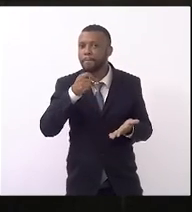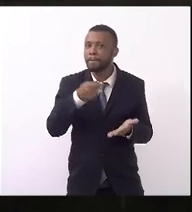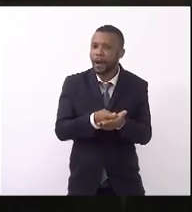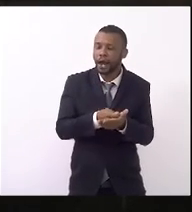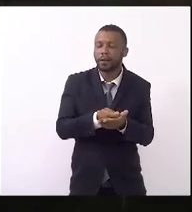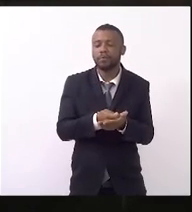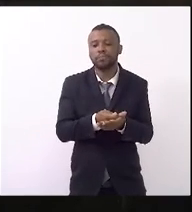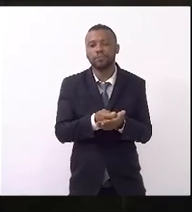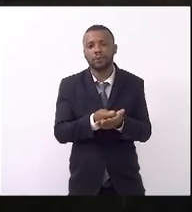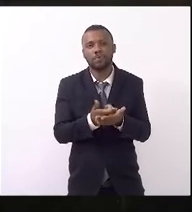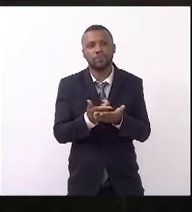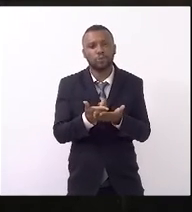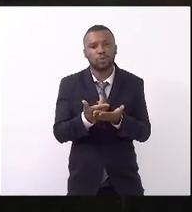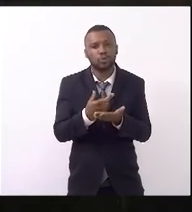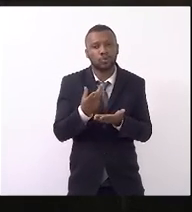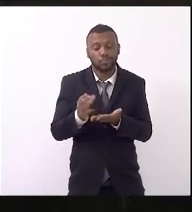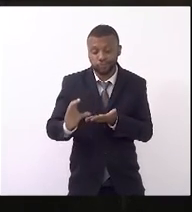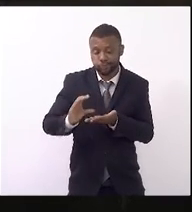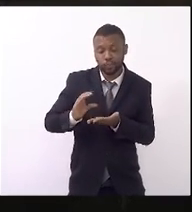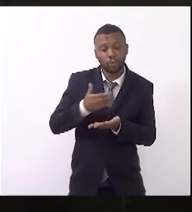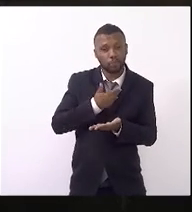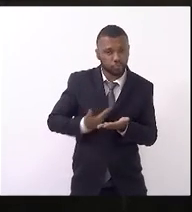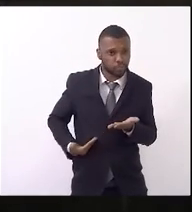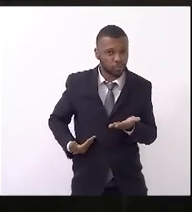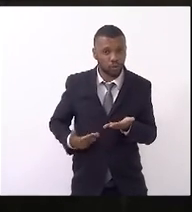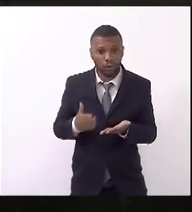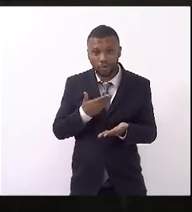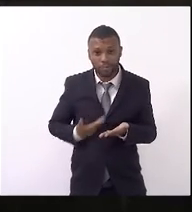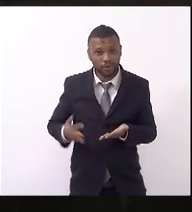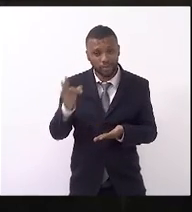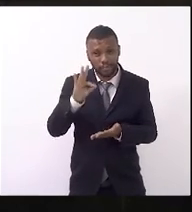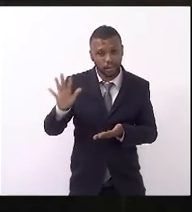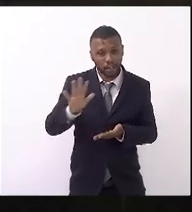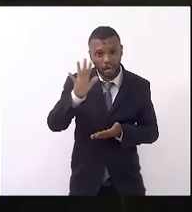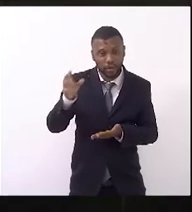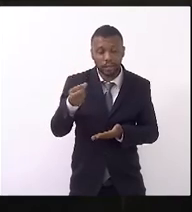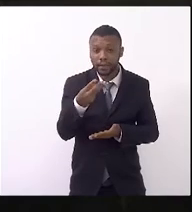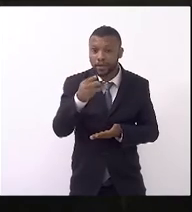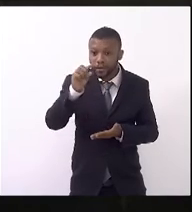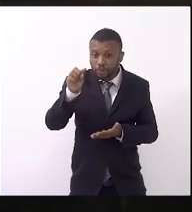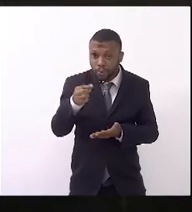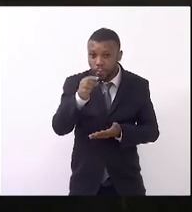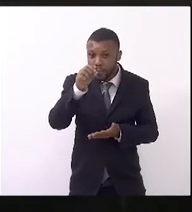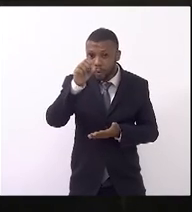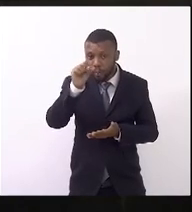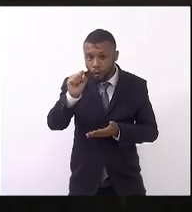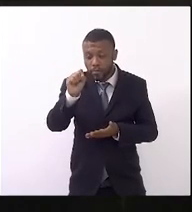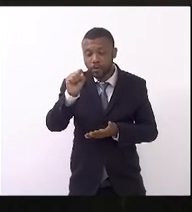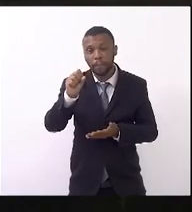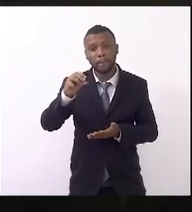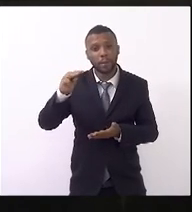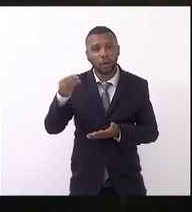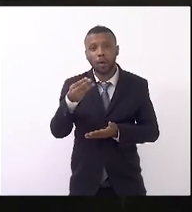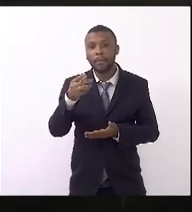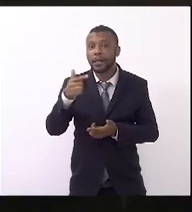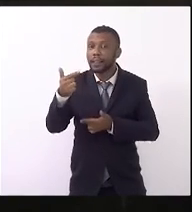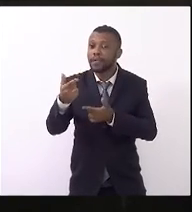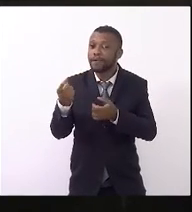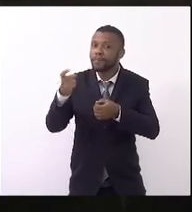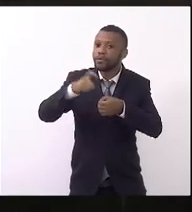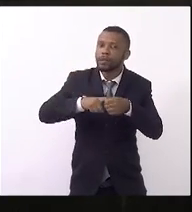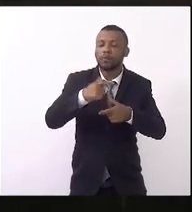erário. Nós temos um governo federal que diz que 3,8 bilhões para retomar a atividade cultural no